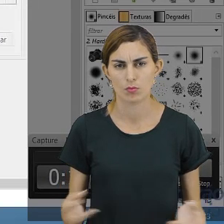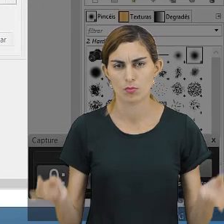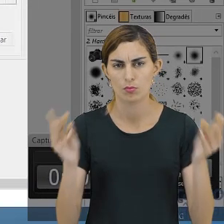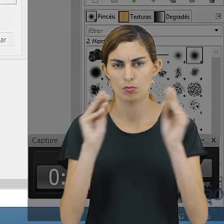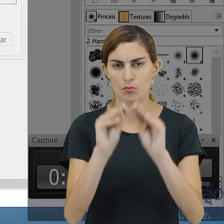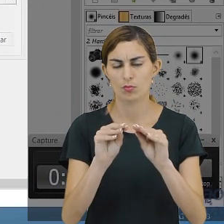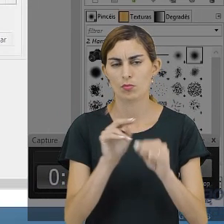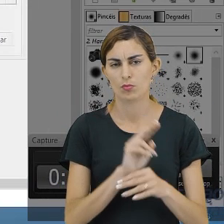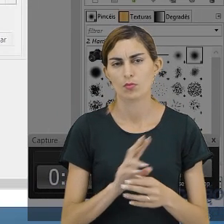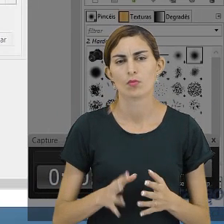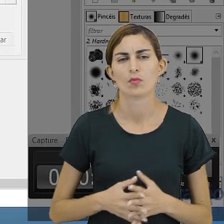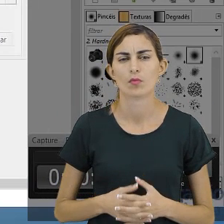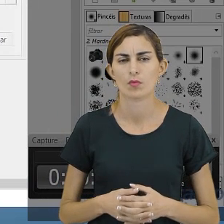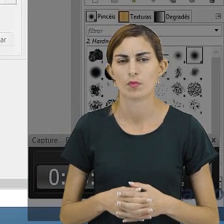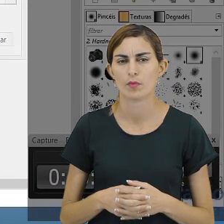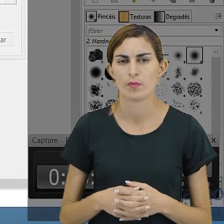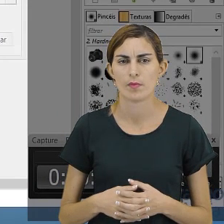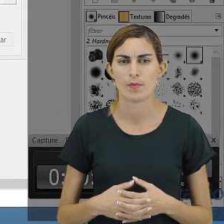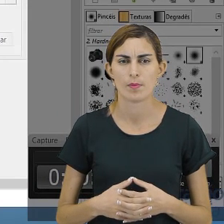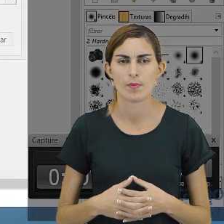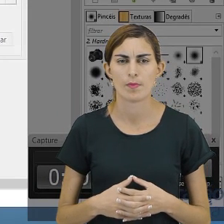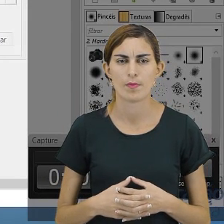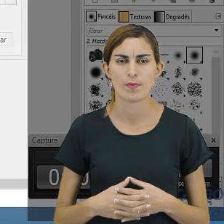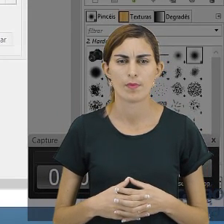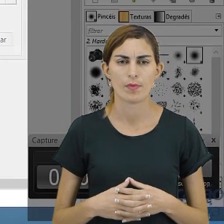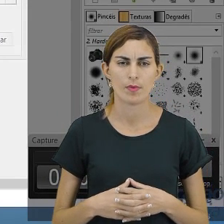Vamos colocar aqui uma compressão